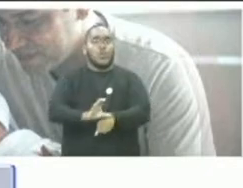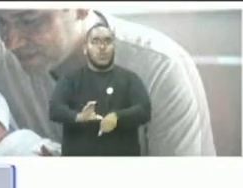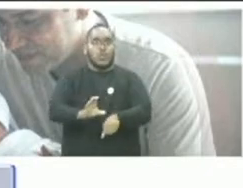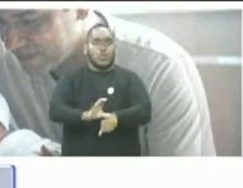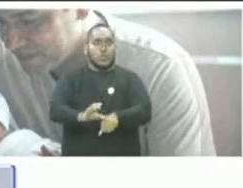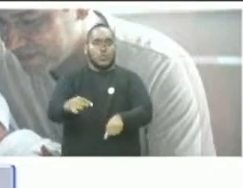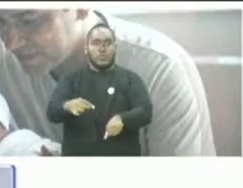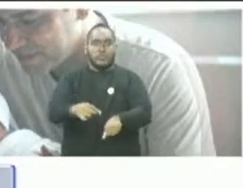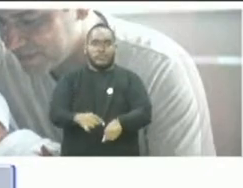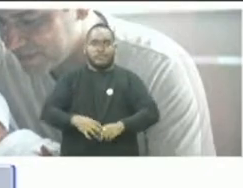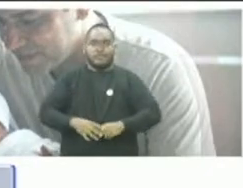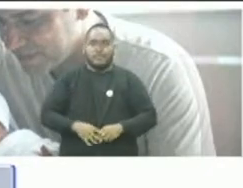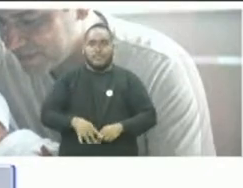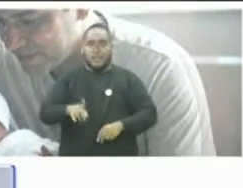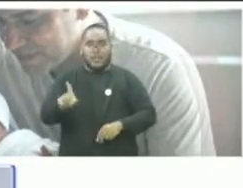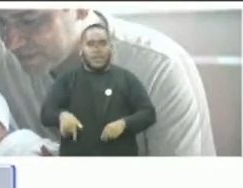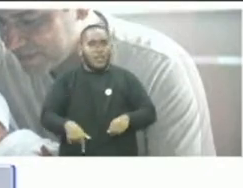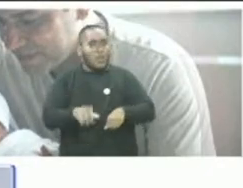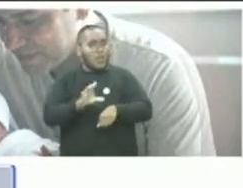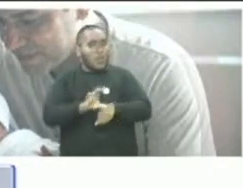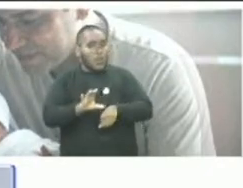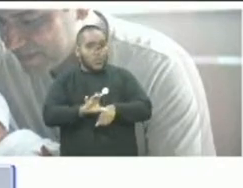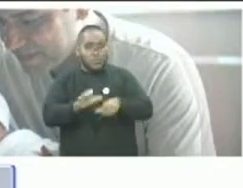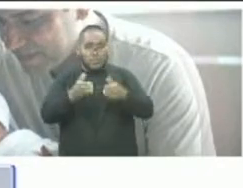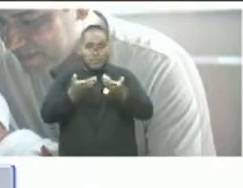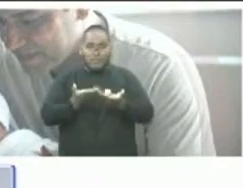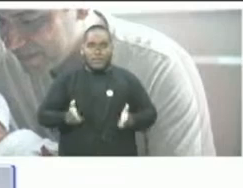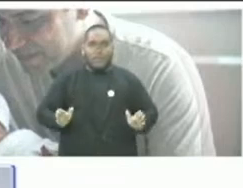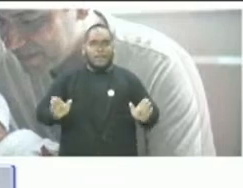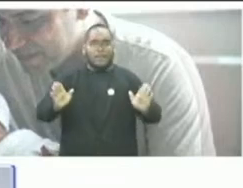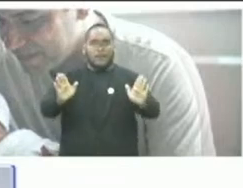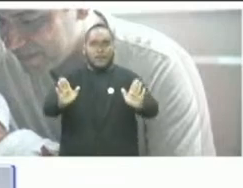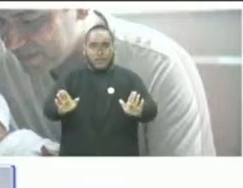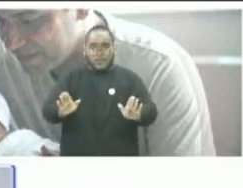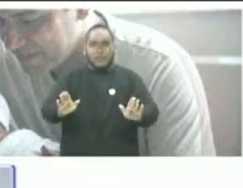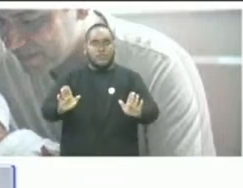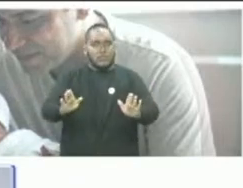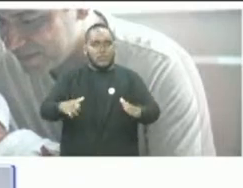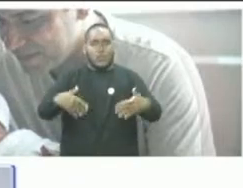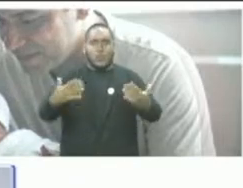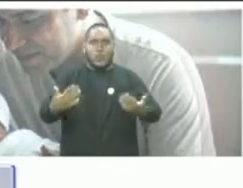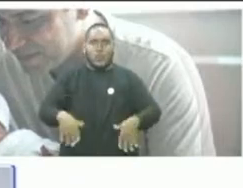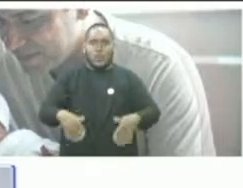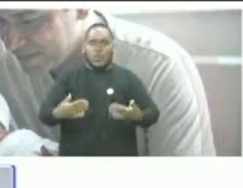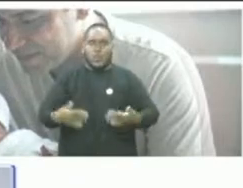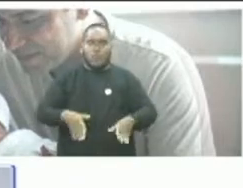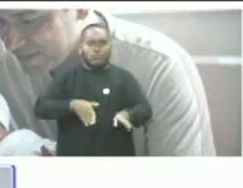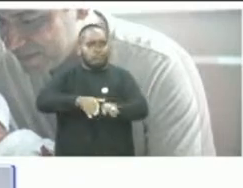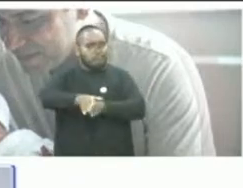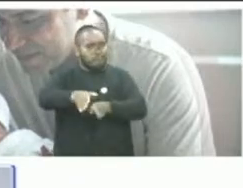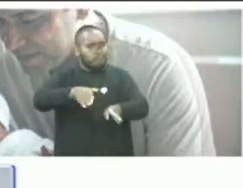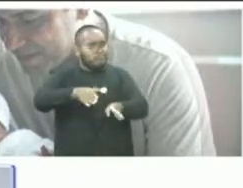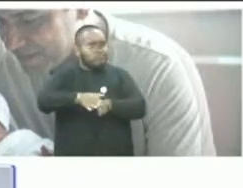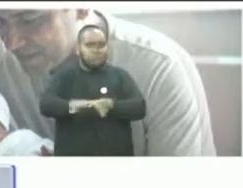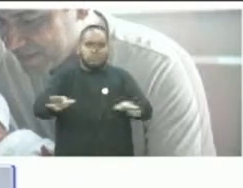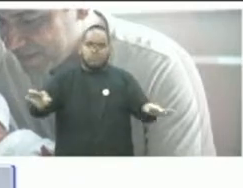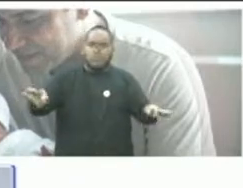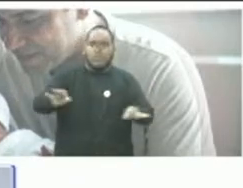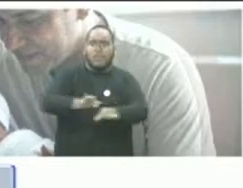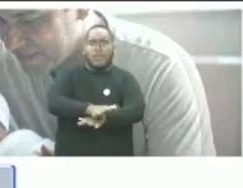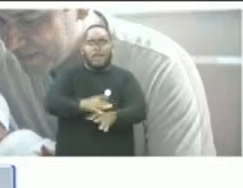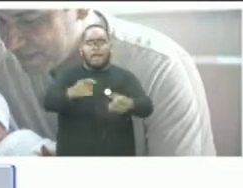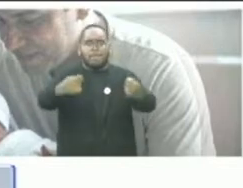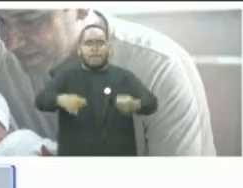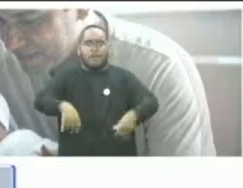curso aberto, totalmente autoinstrucional, que nós precisamos divulgar muito e